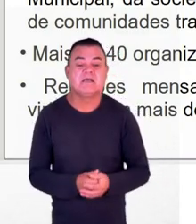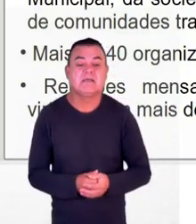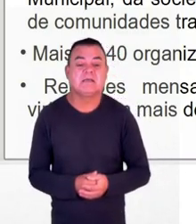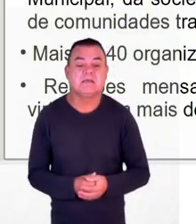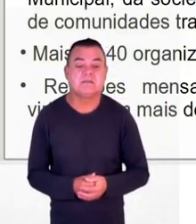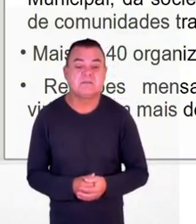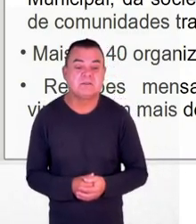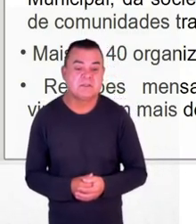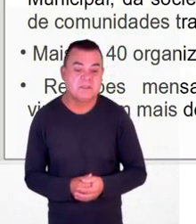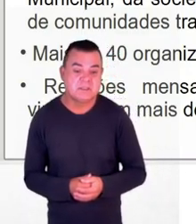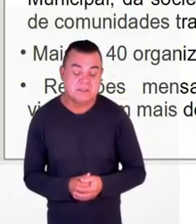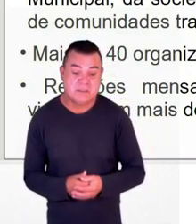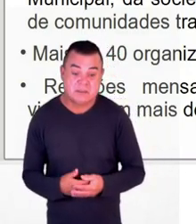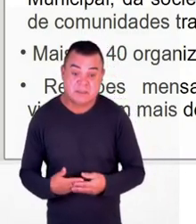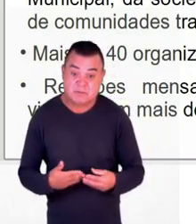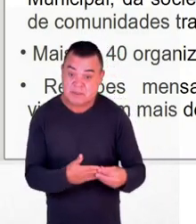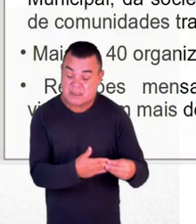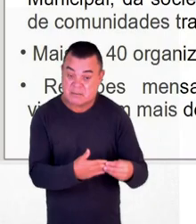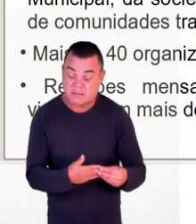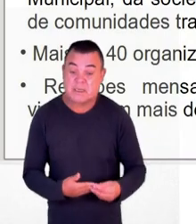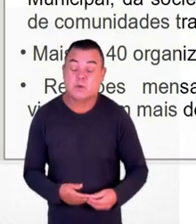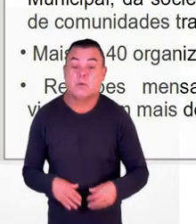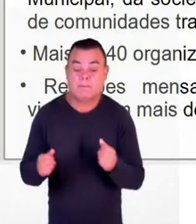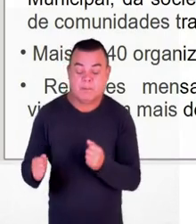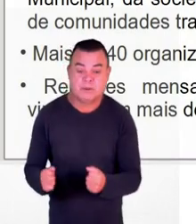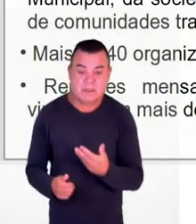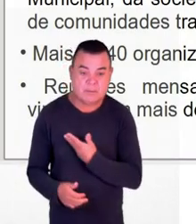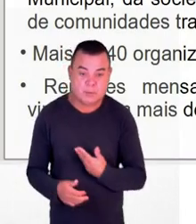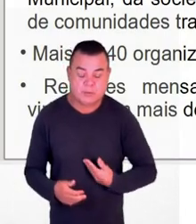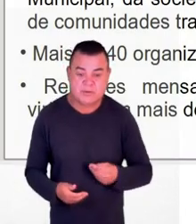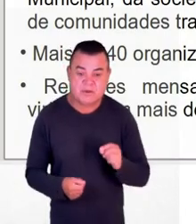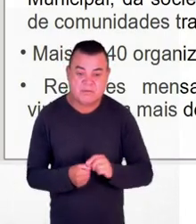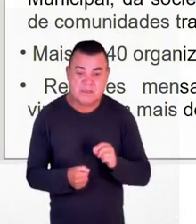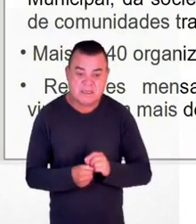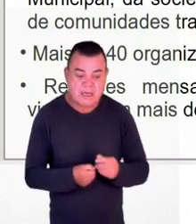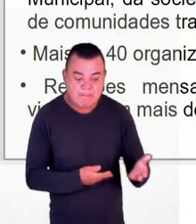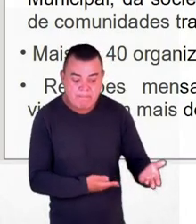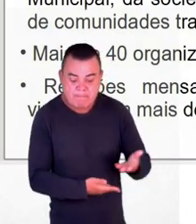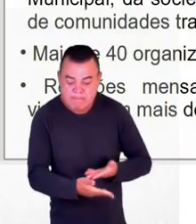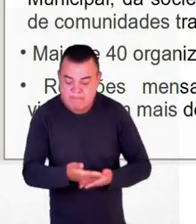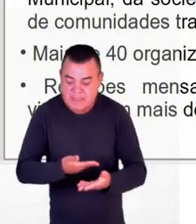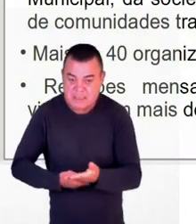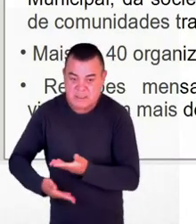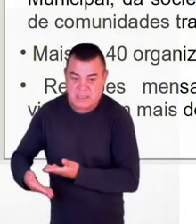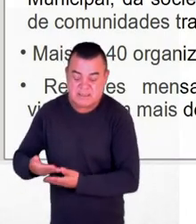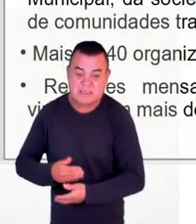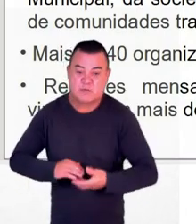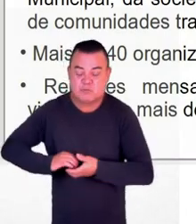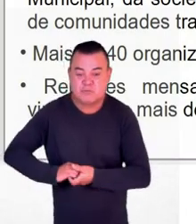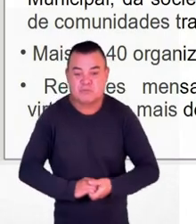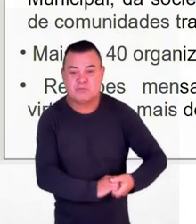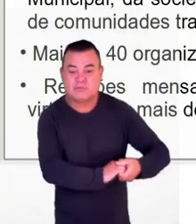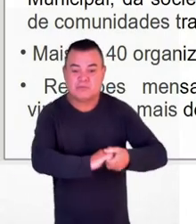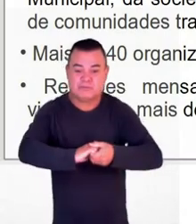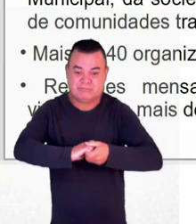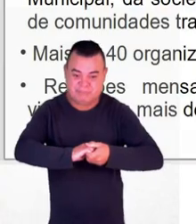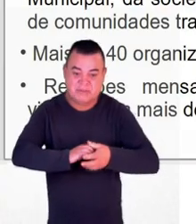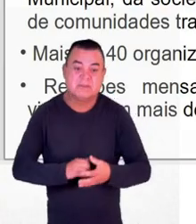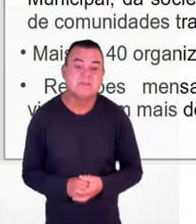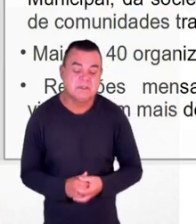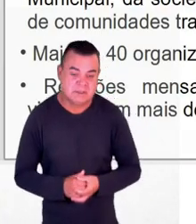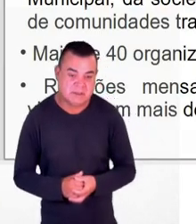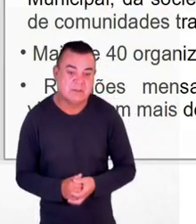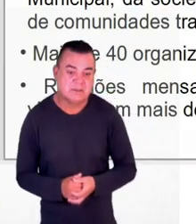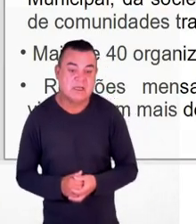dialogando com o poder público e o MPF fazendo a mediação basicamente eu era só um um um juiz ali do meio de campo né fazendo essa